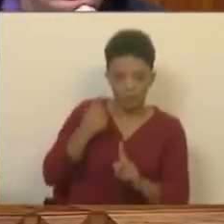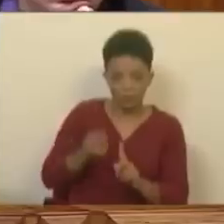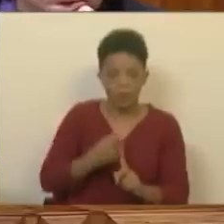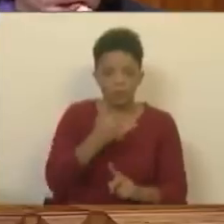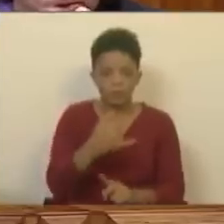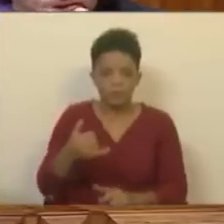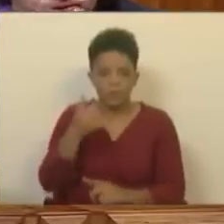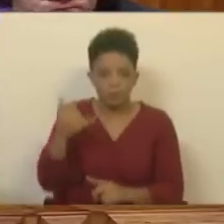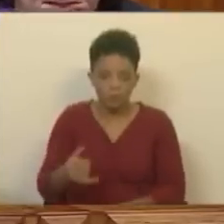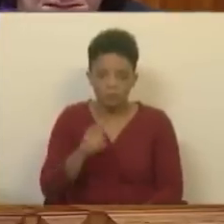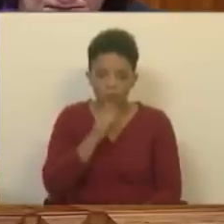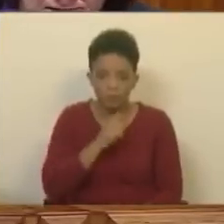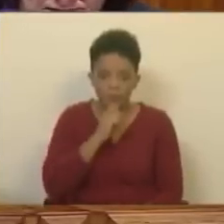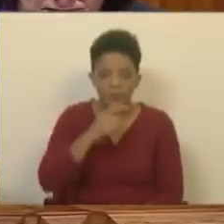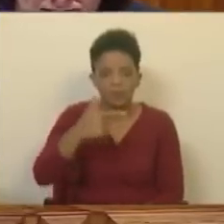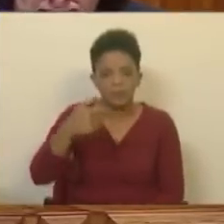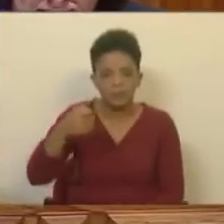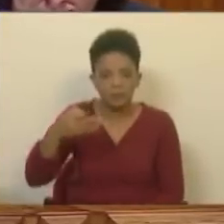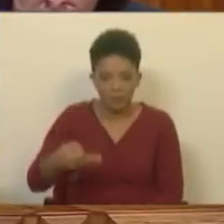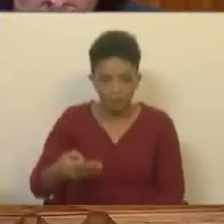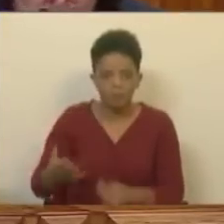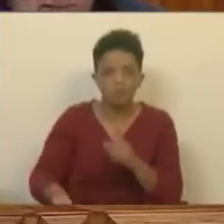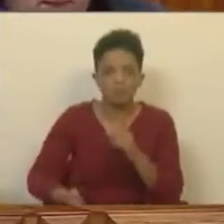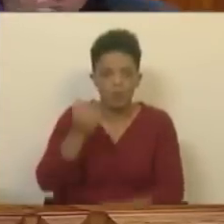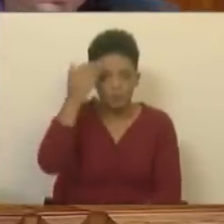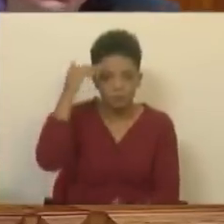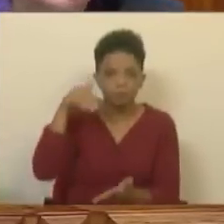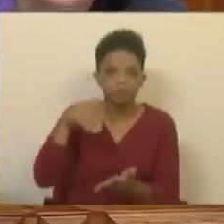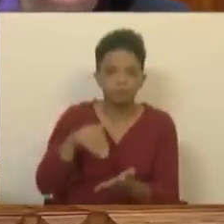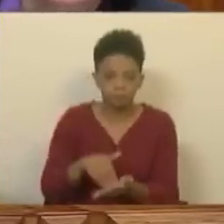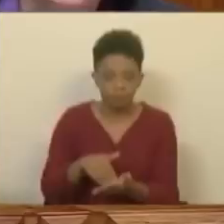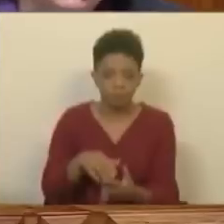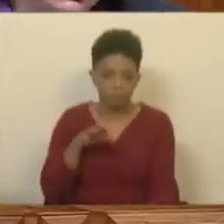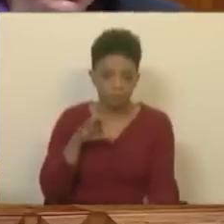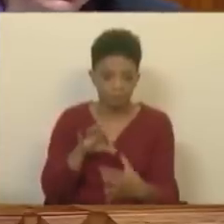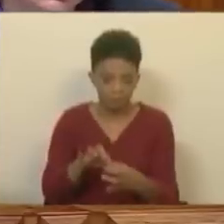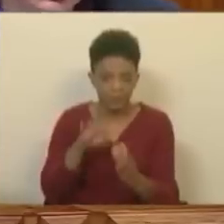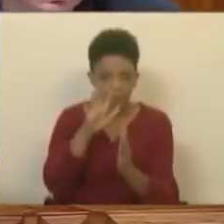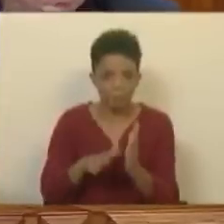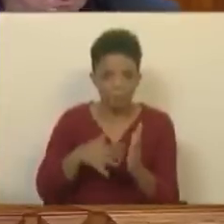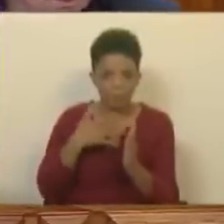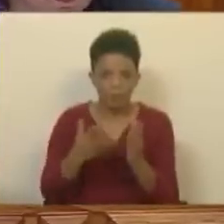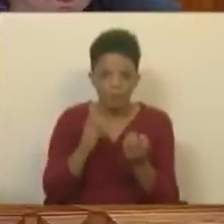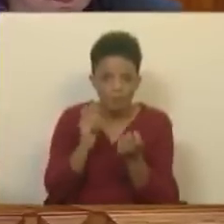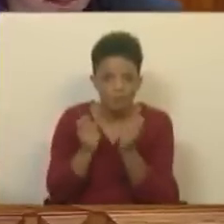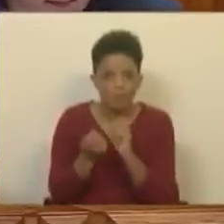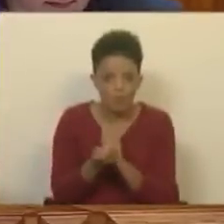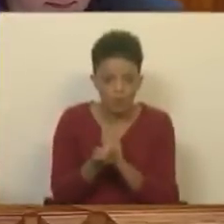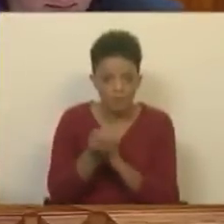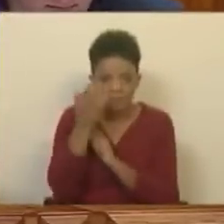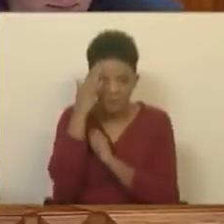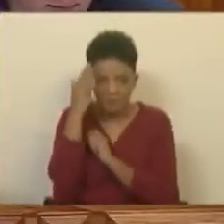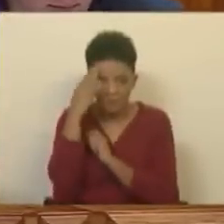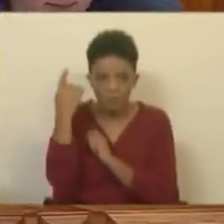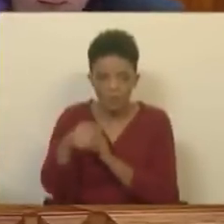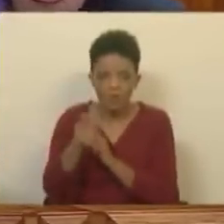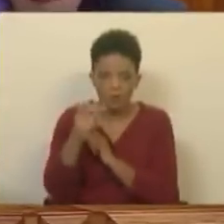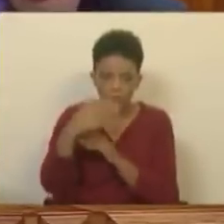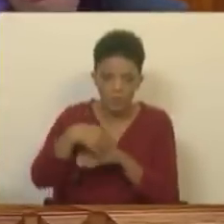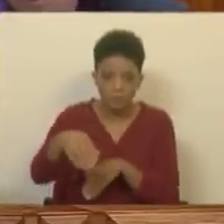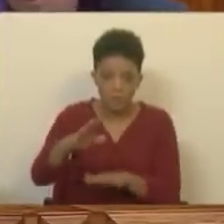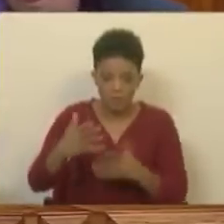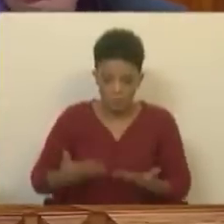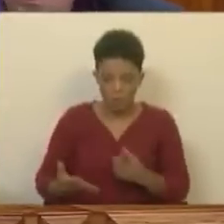2022 porventura ataque atingiu o resultados que de acordo com o plano de reestruturação providos para daqui a uns